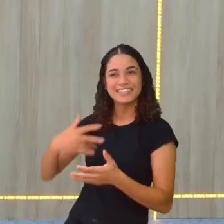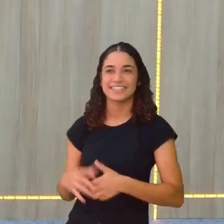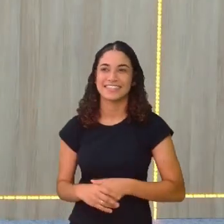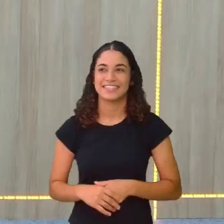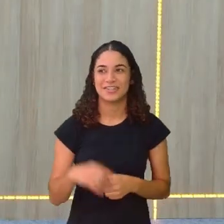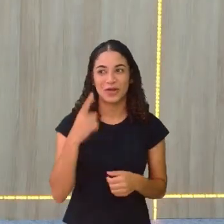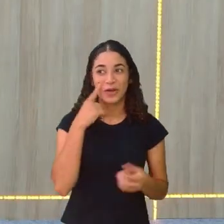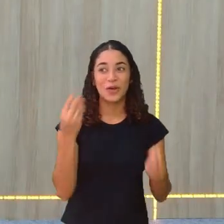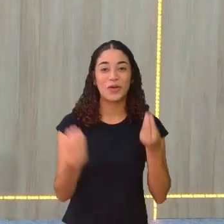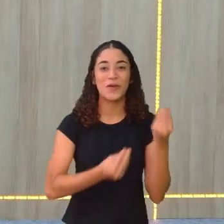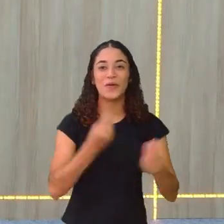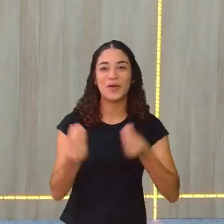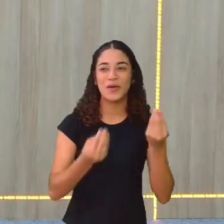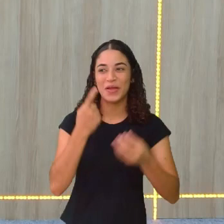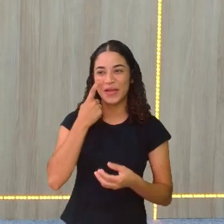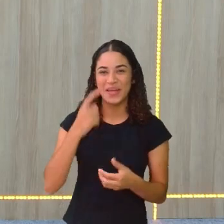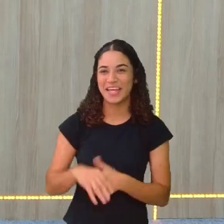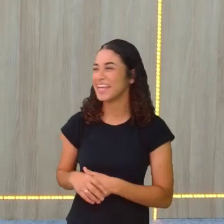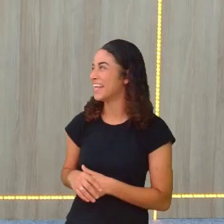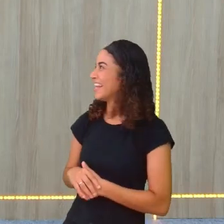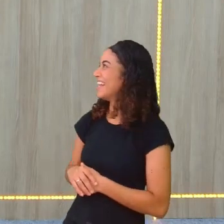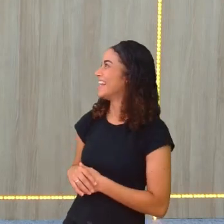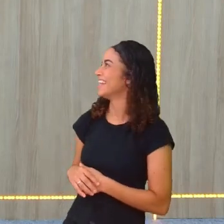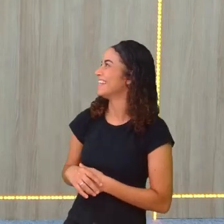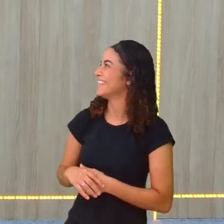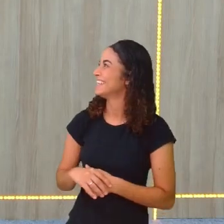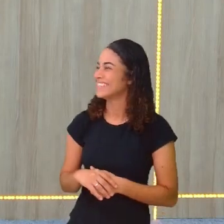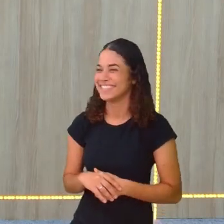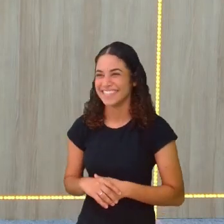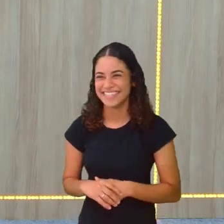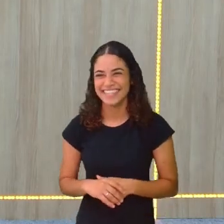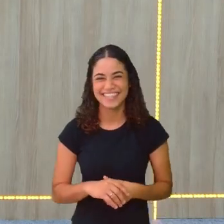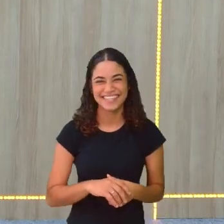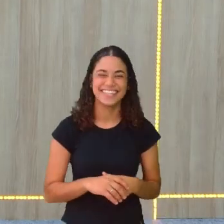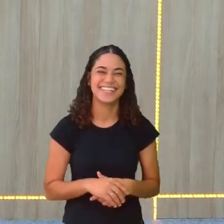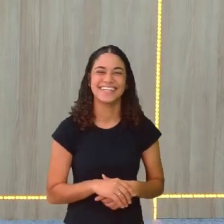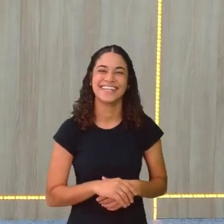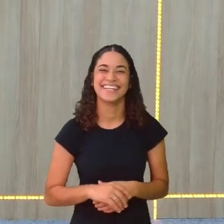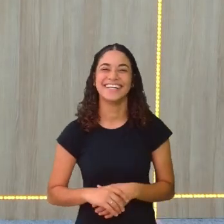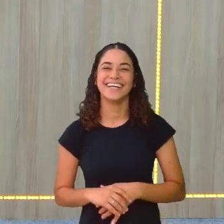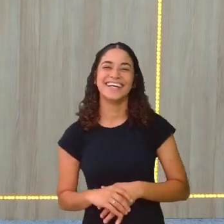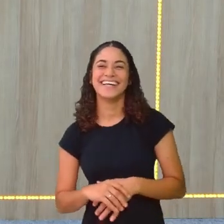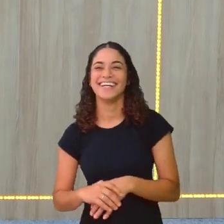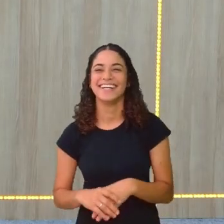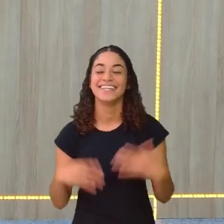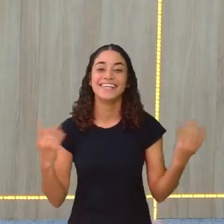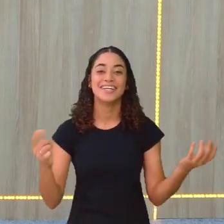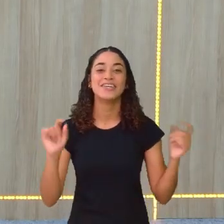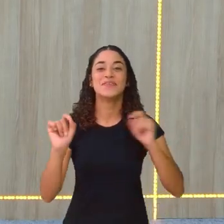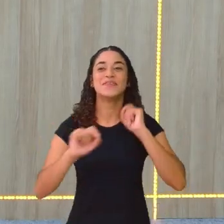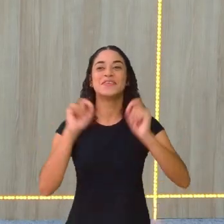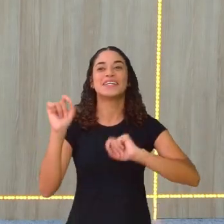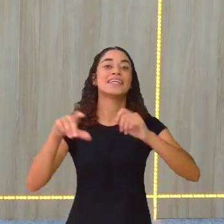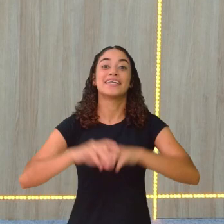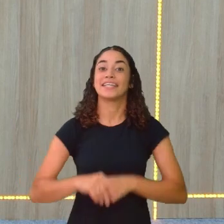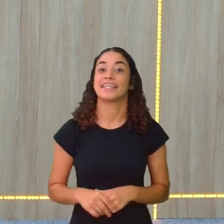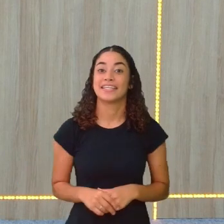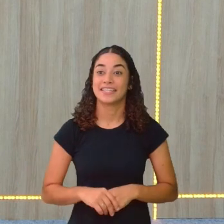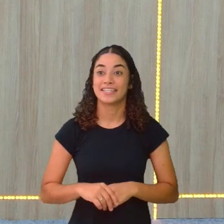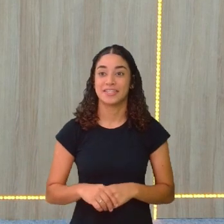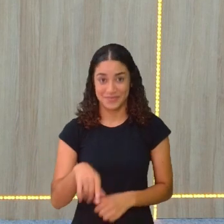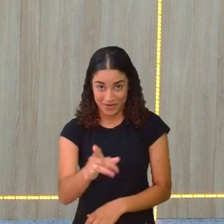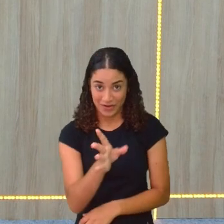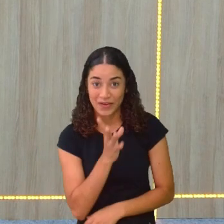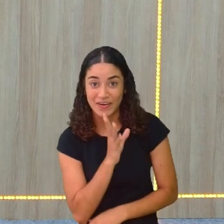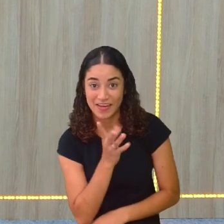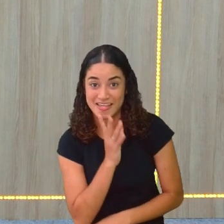Olha lá ele lá, ó, dançando, né? Então é o nosso querido, você